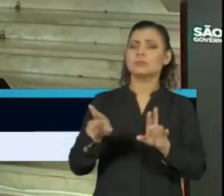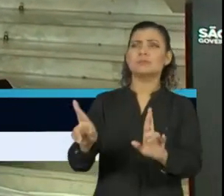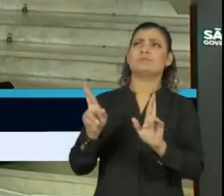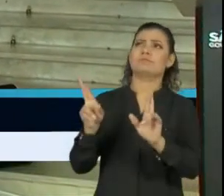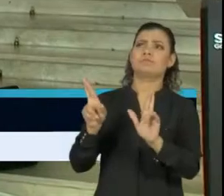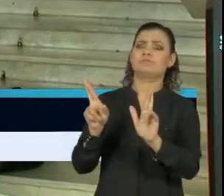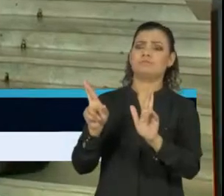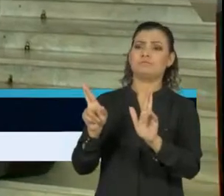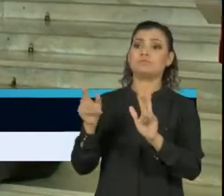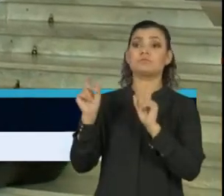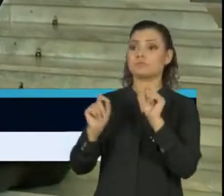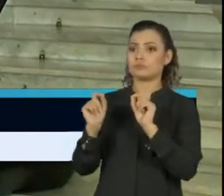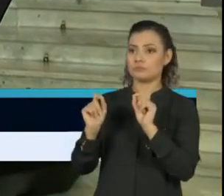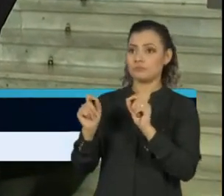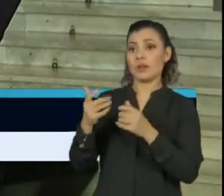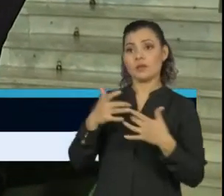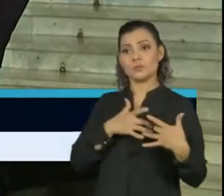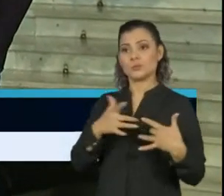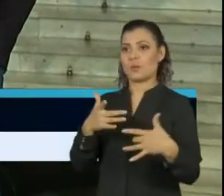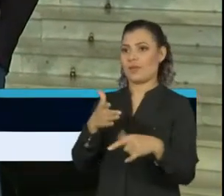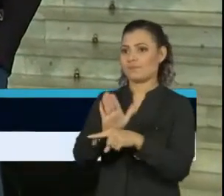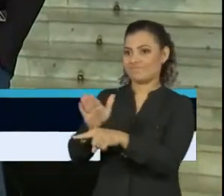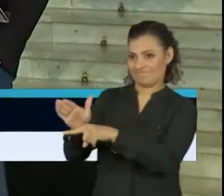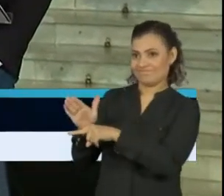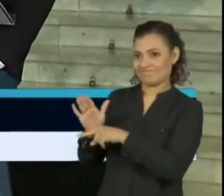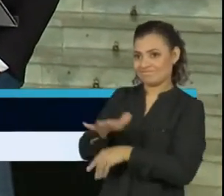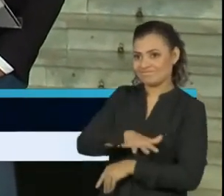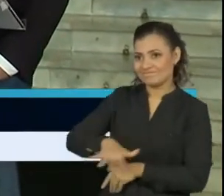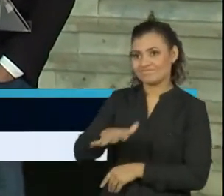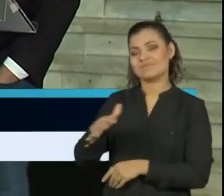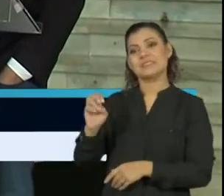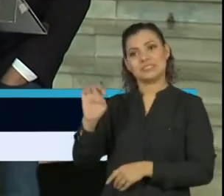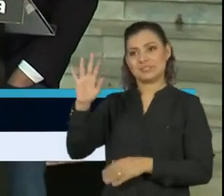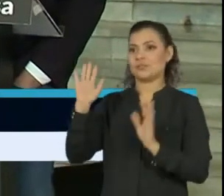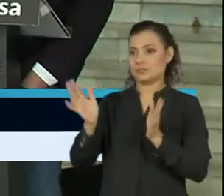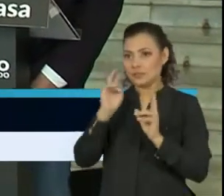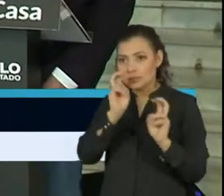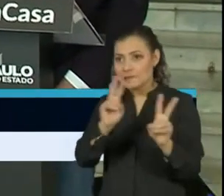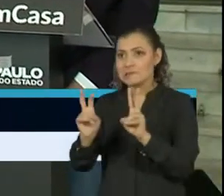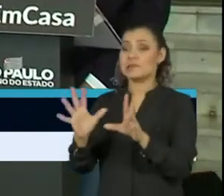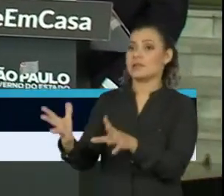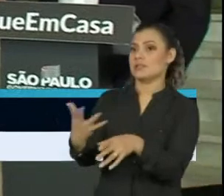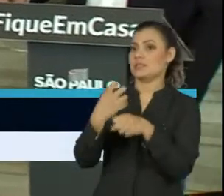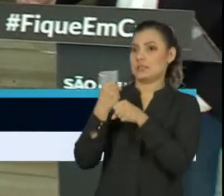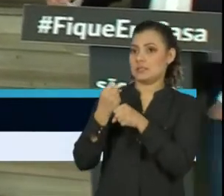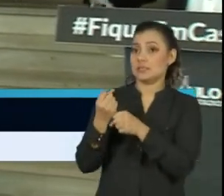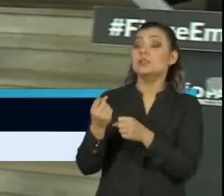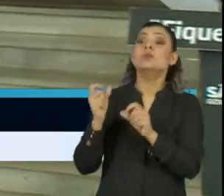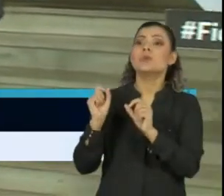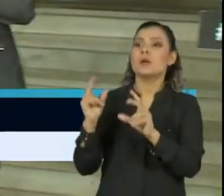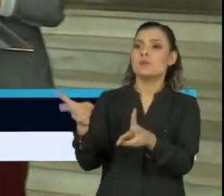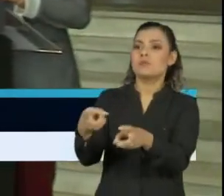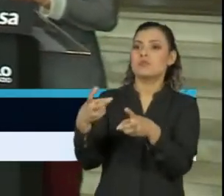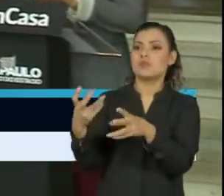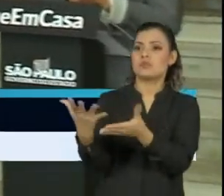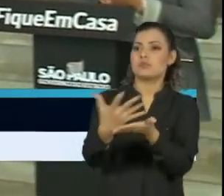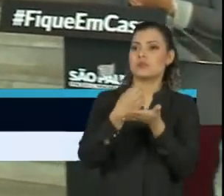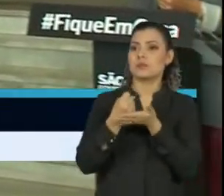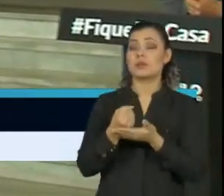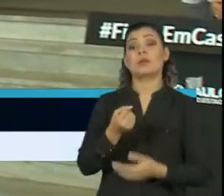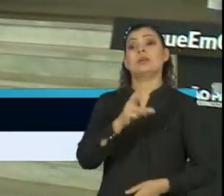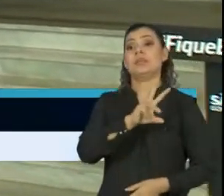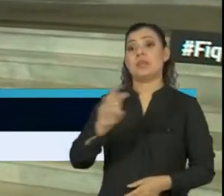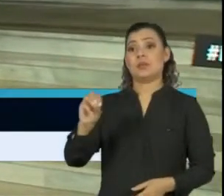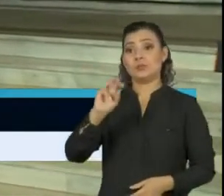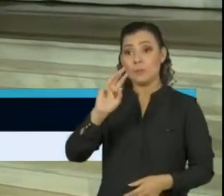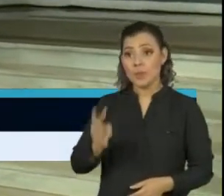esperança com o maior movimento solidário que nós já vimos no nosso estado, com a arrecadação hoje de R$500.400 mil